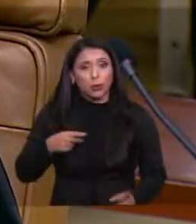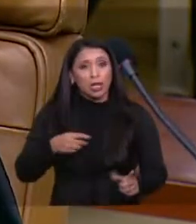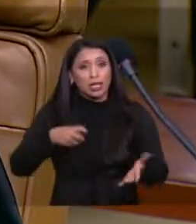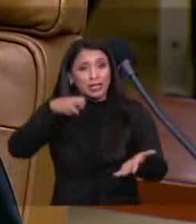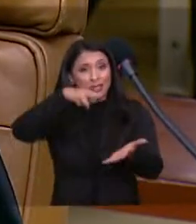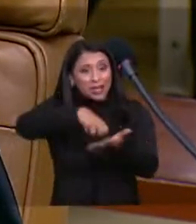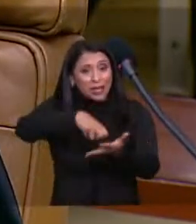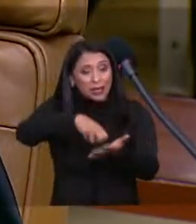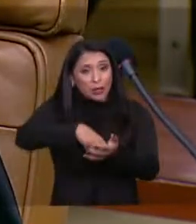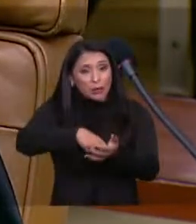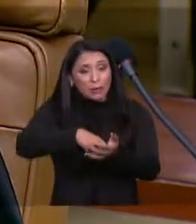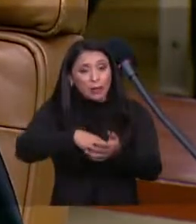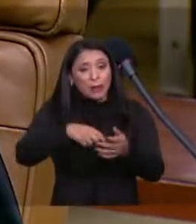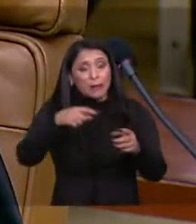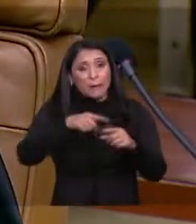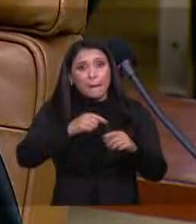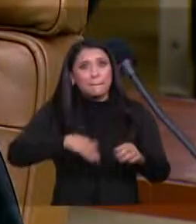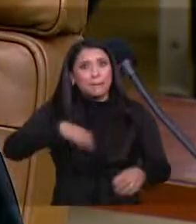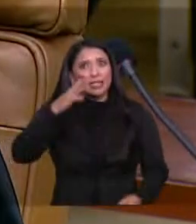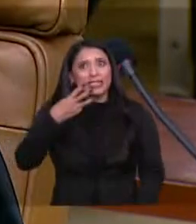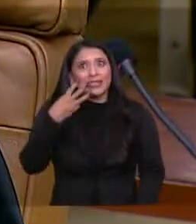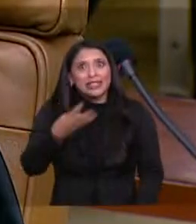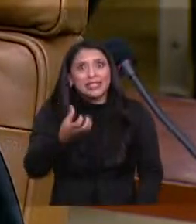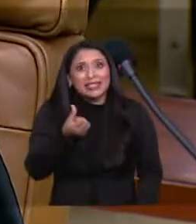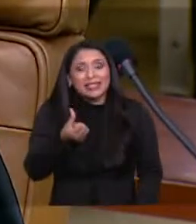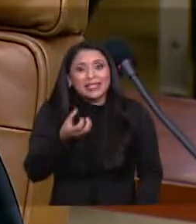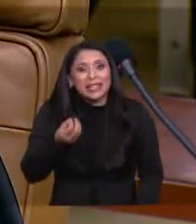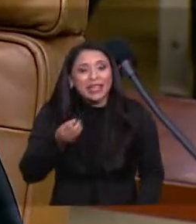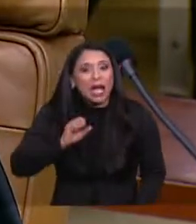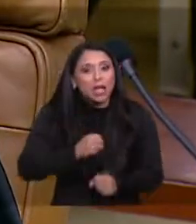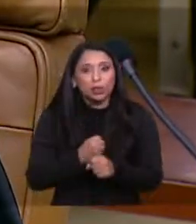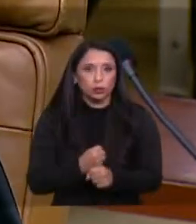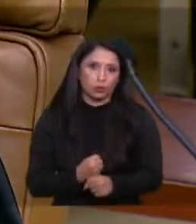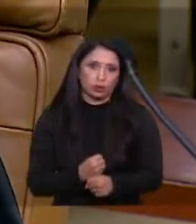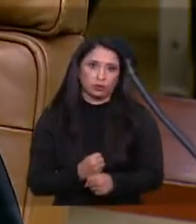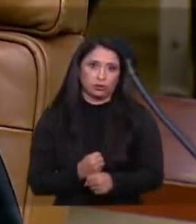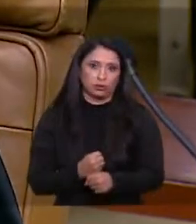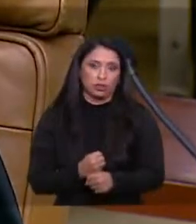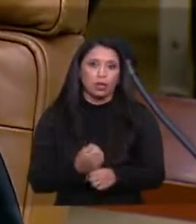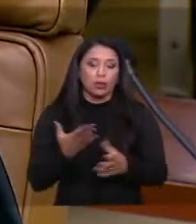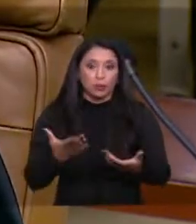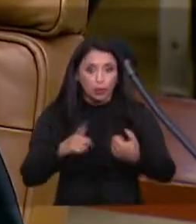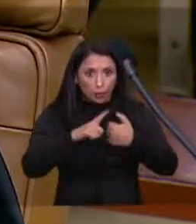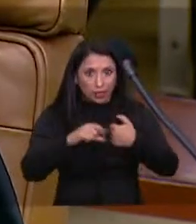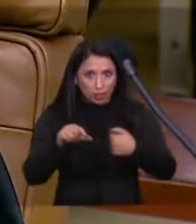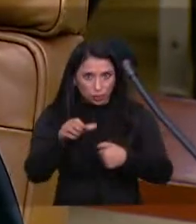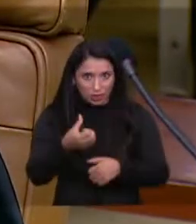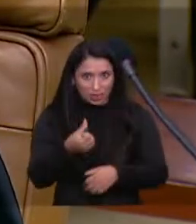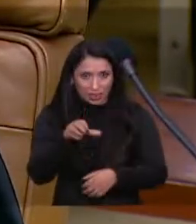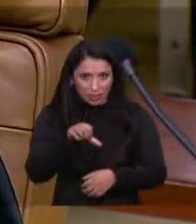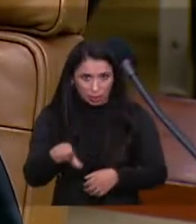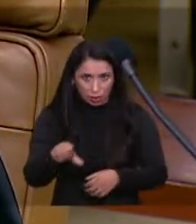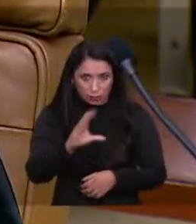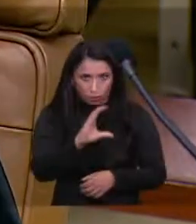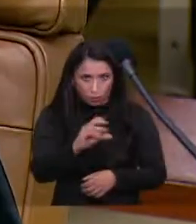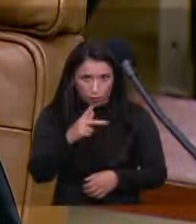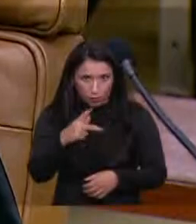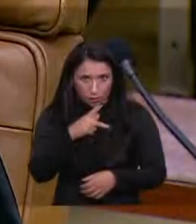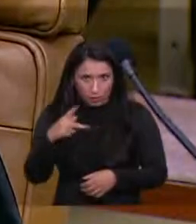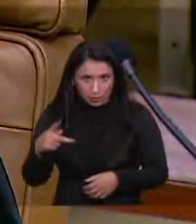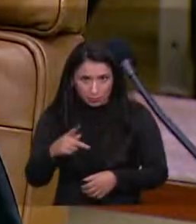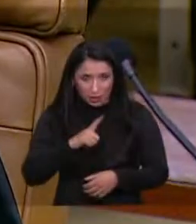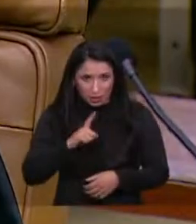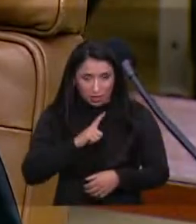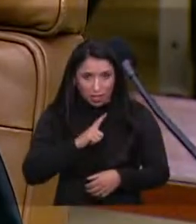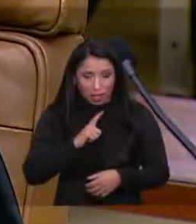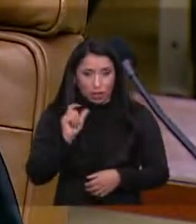a pena privativa de liberdade superior a 360 anos pois o artigo 69 do Código Penal que